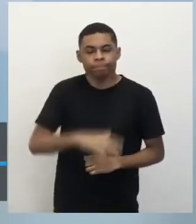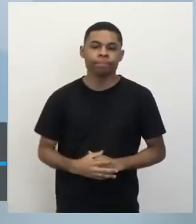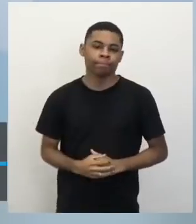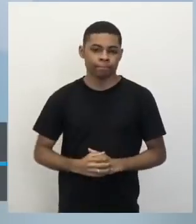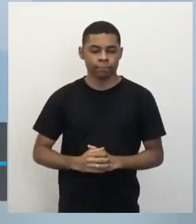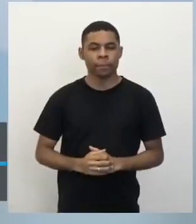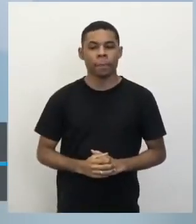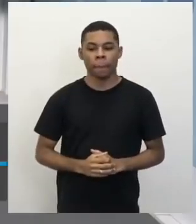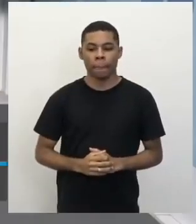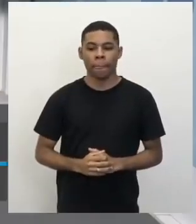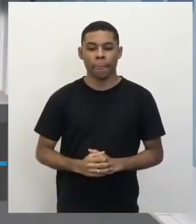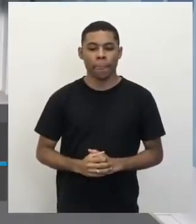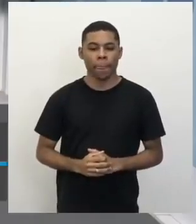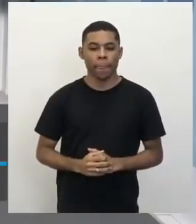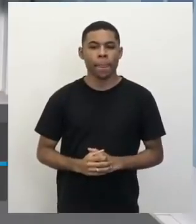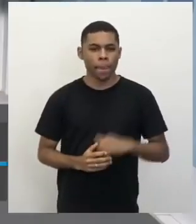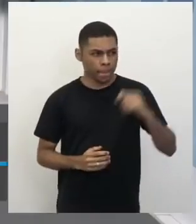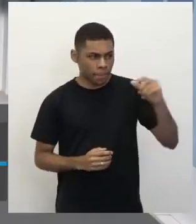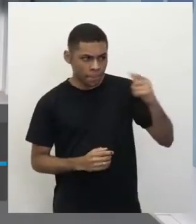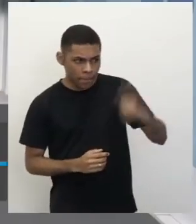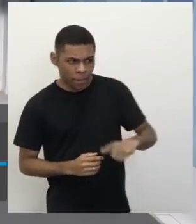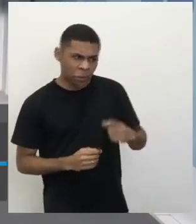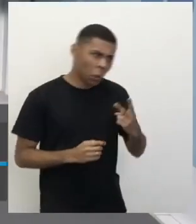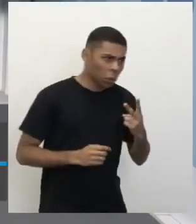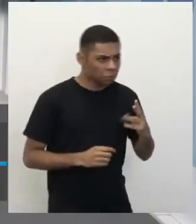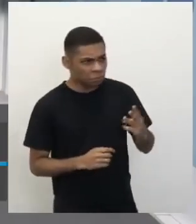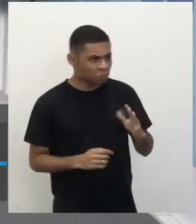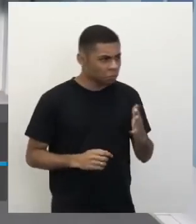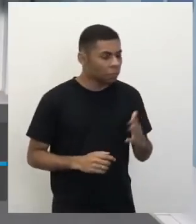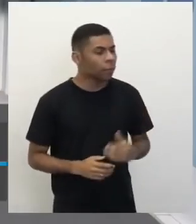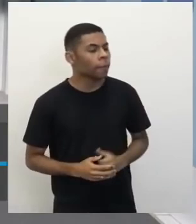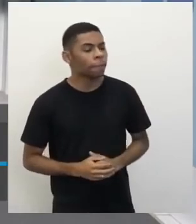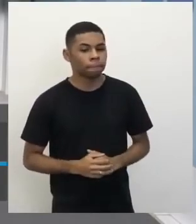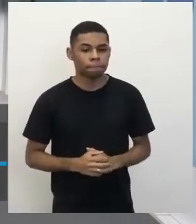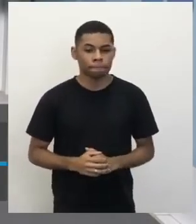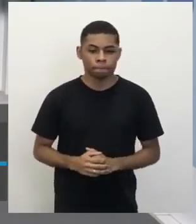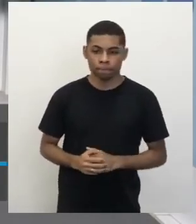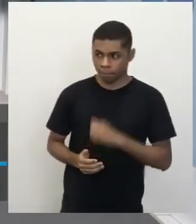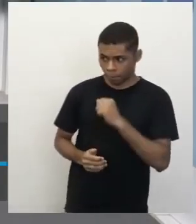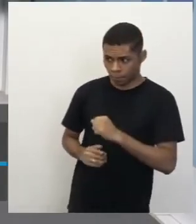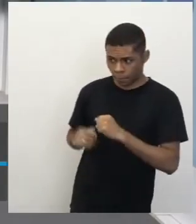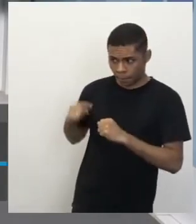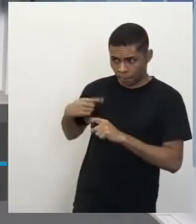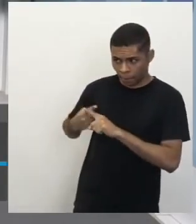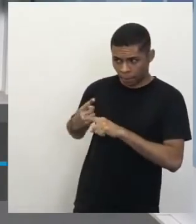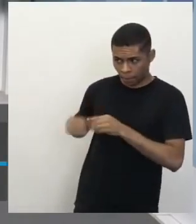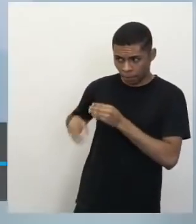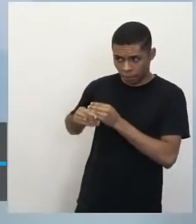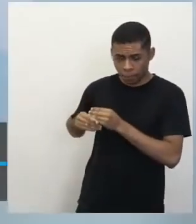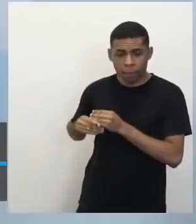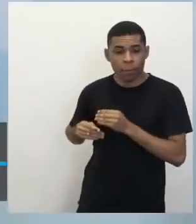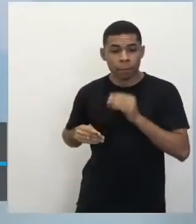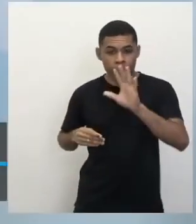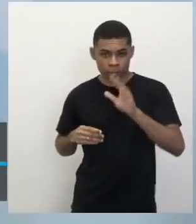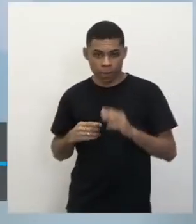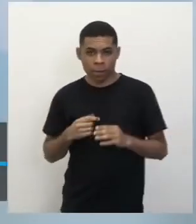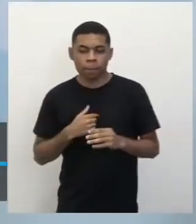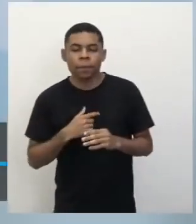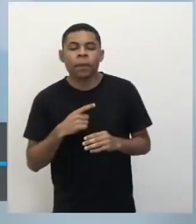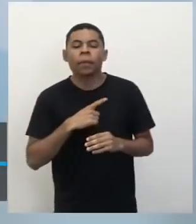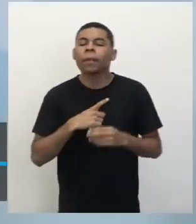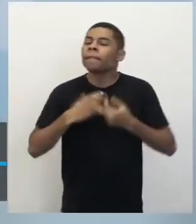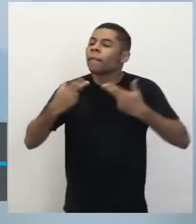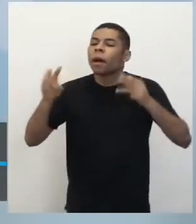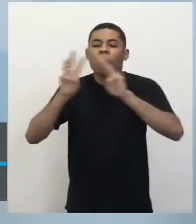Mas sim. Mais uns dois, só para verificar aqui. Posso fazer mais uma observação? Pode. Então, eu sigo várias páginas,